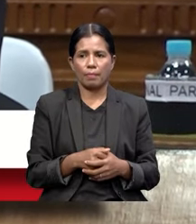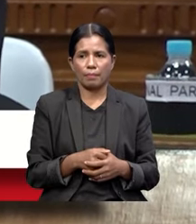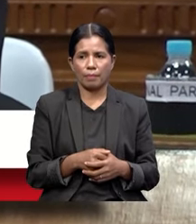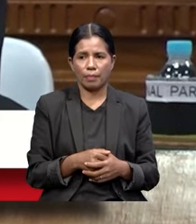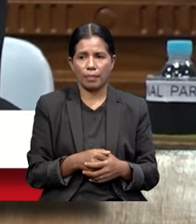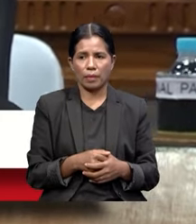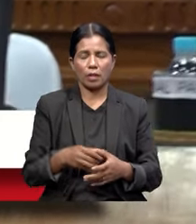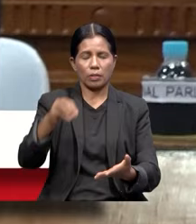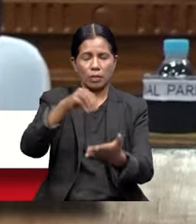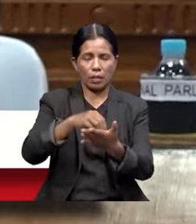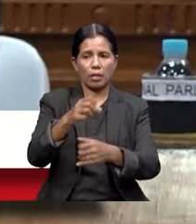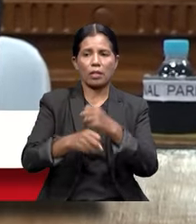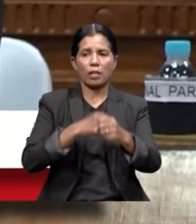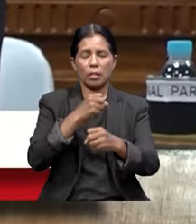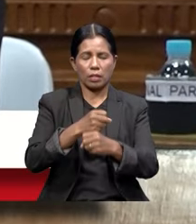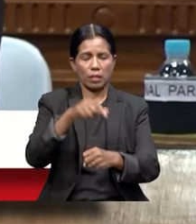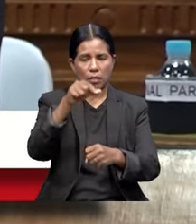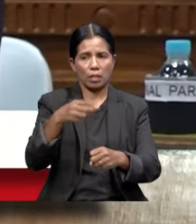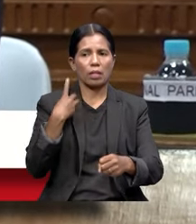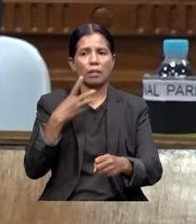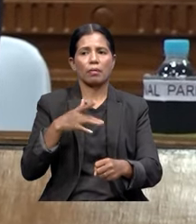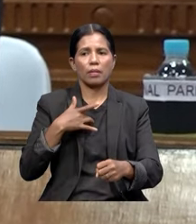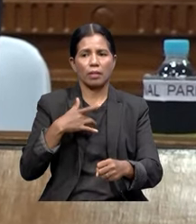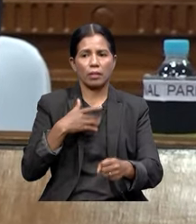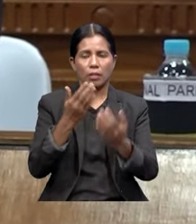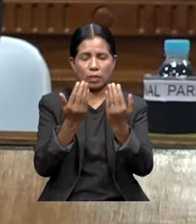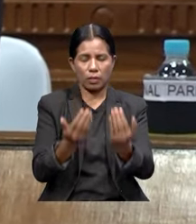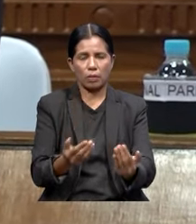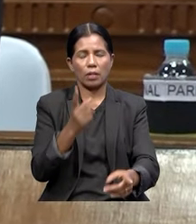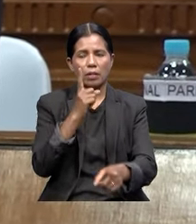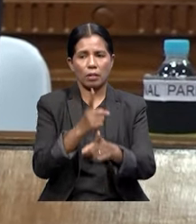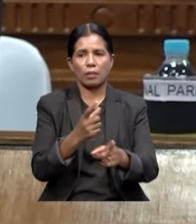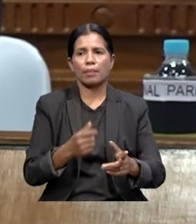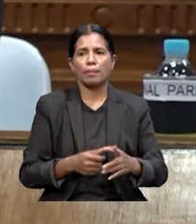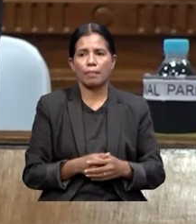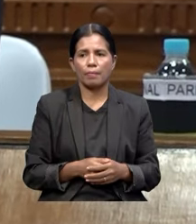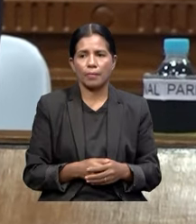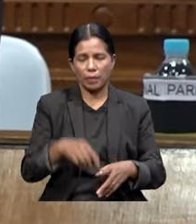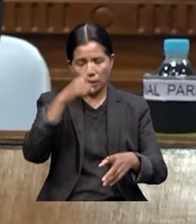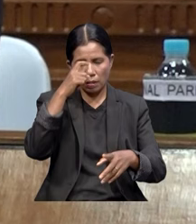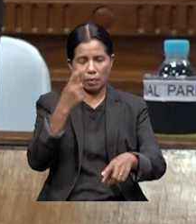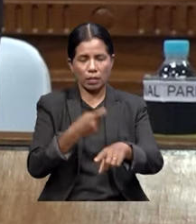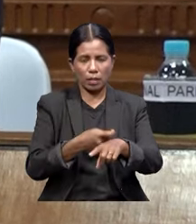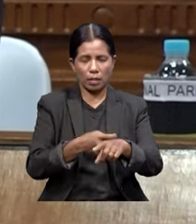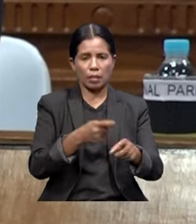a total tan e tina iremos a sindicato que torna no mais também tenho que